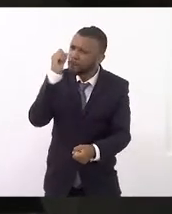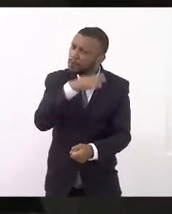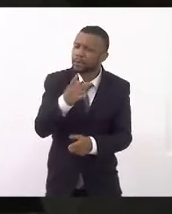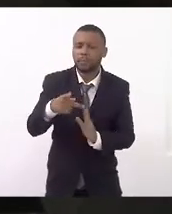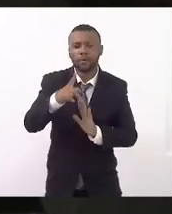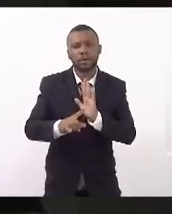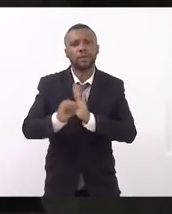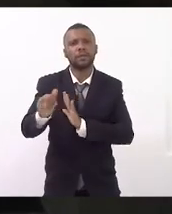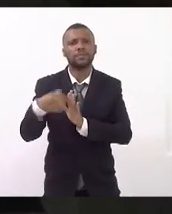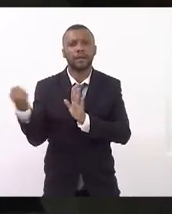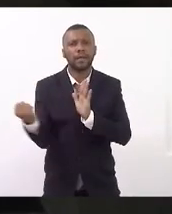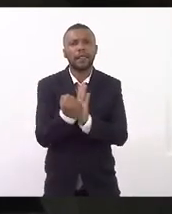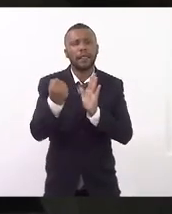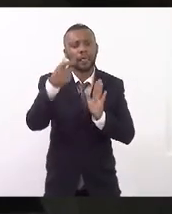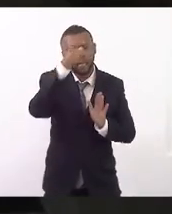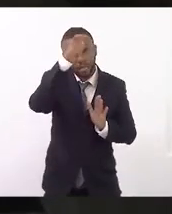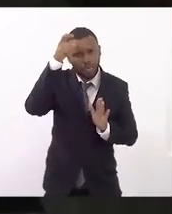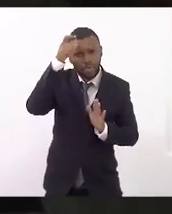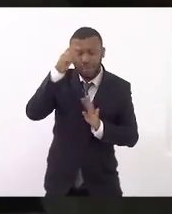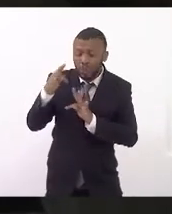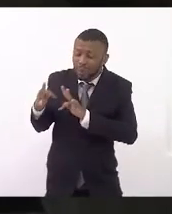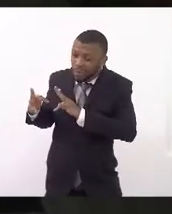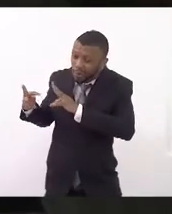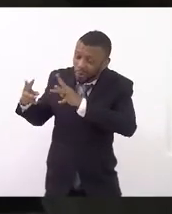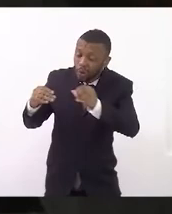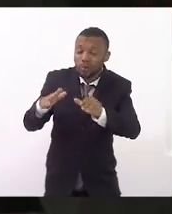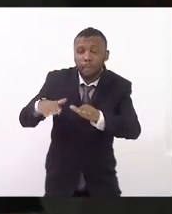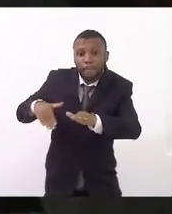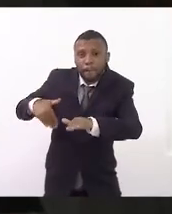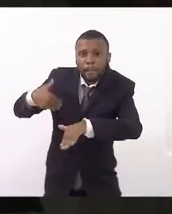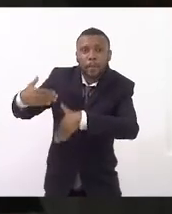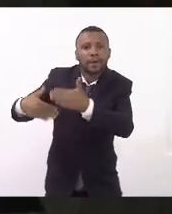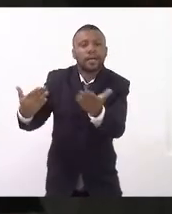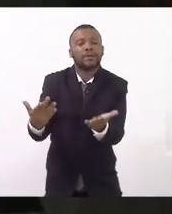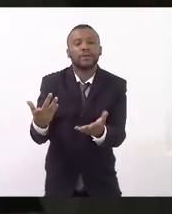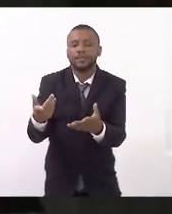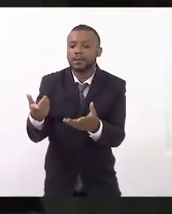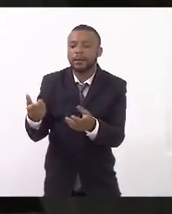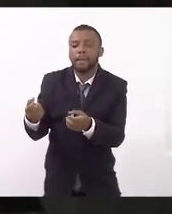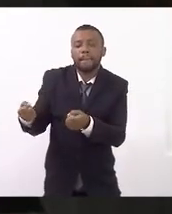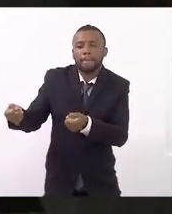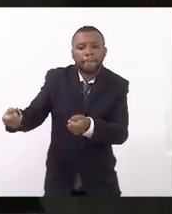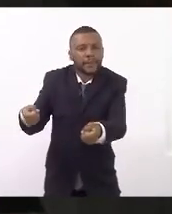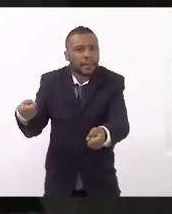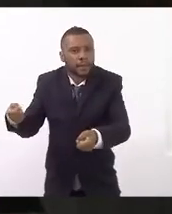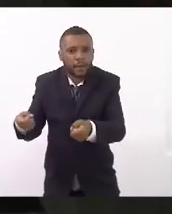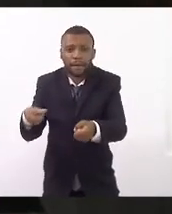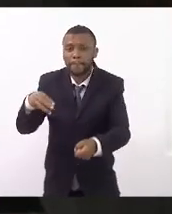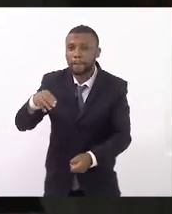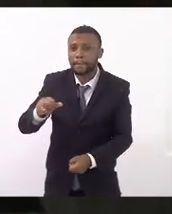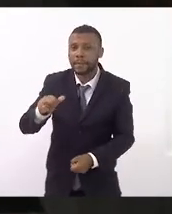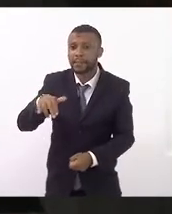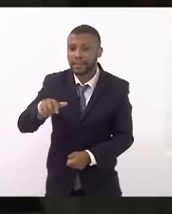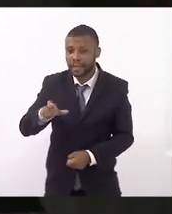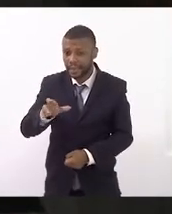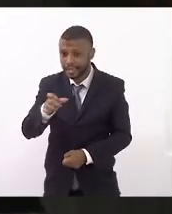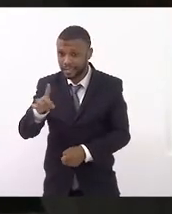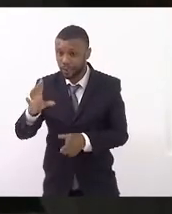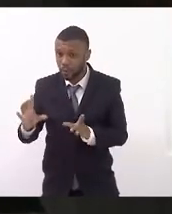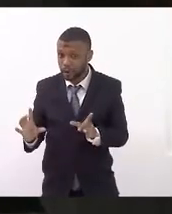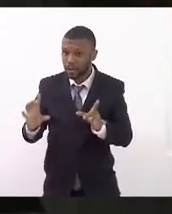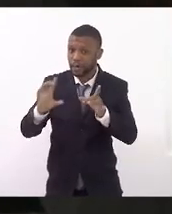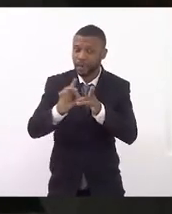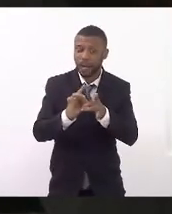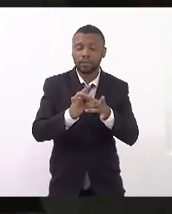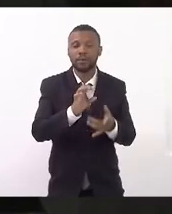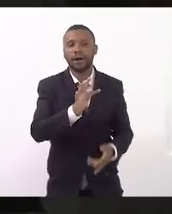André Ciliano, toda a mineração brasileira. E apenas 10% dos minerais ligados a fertilizantes,